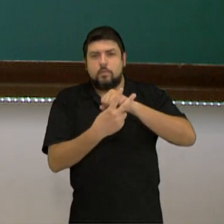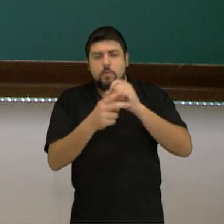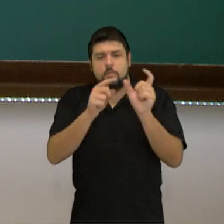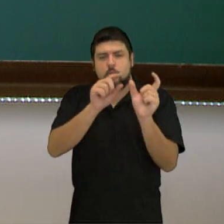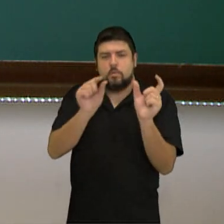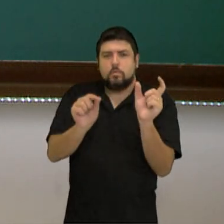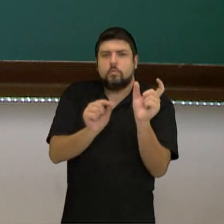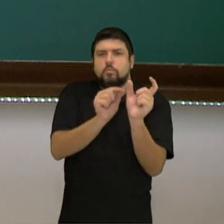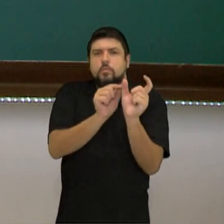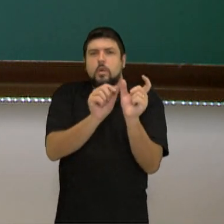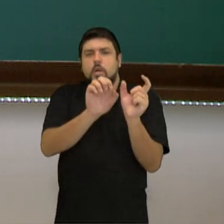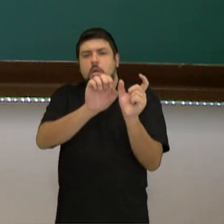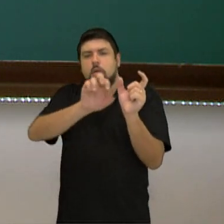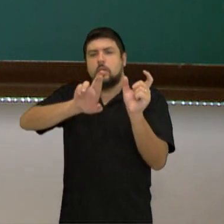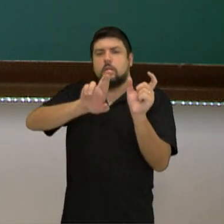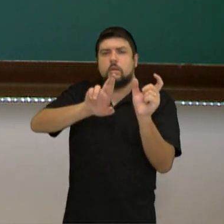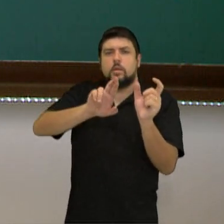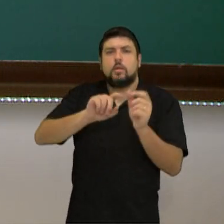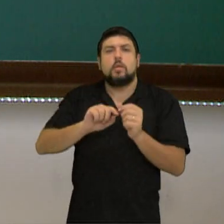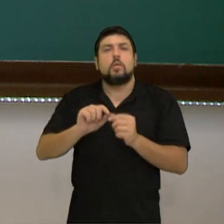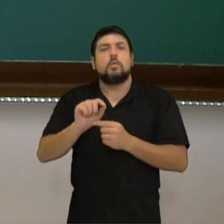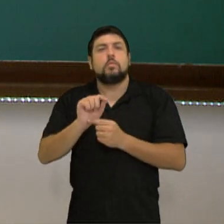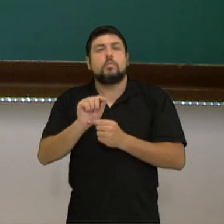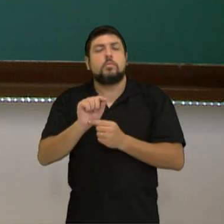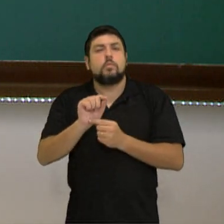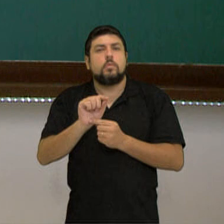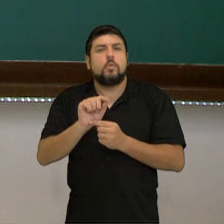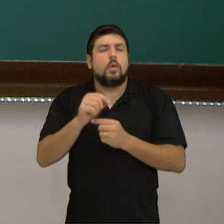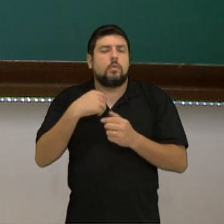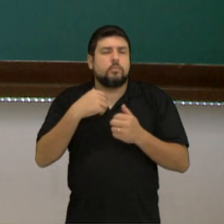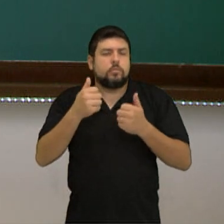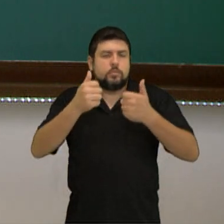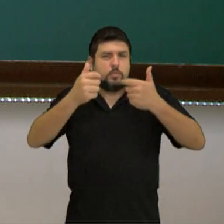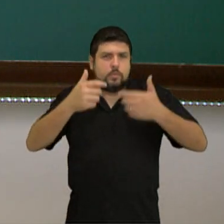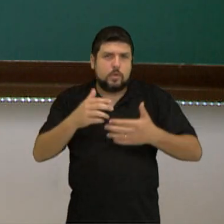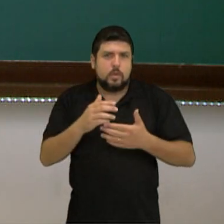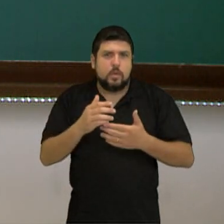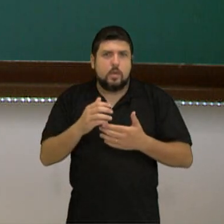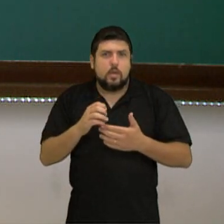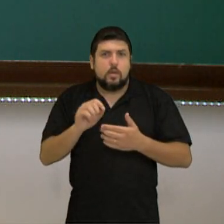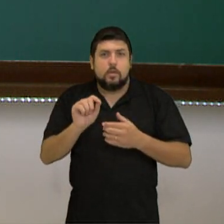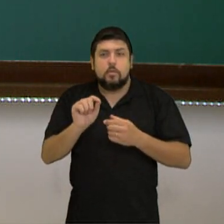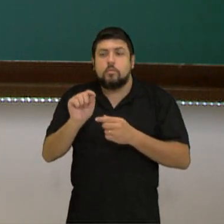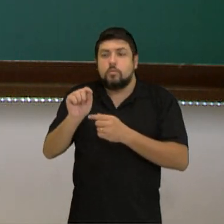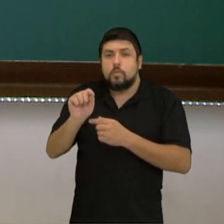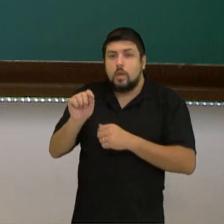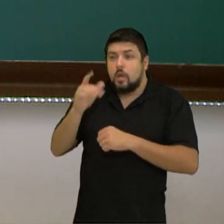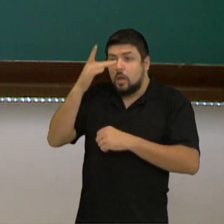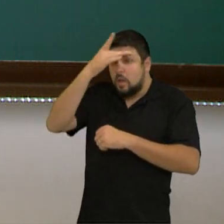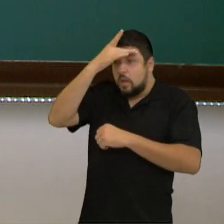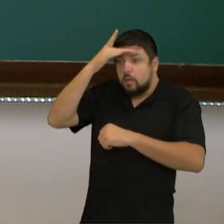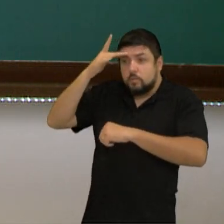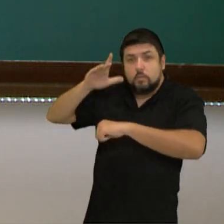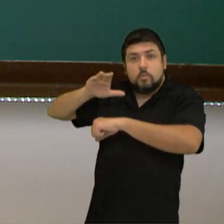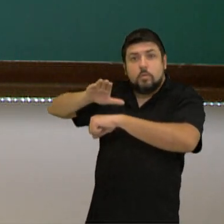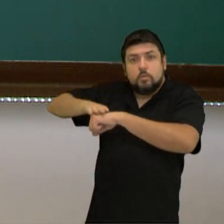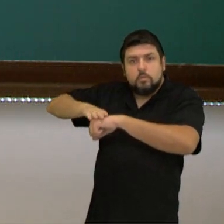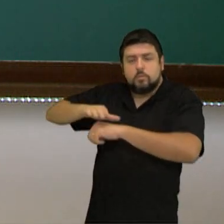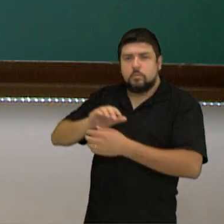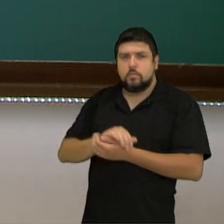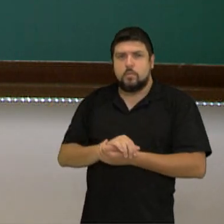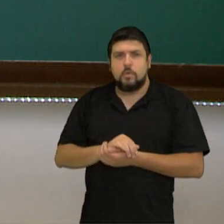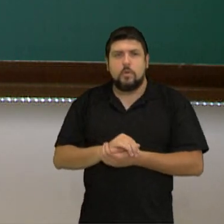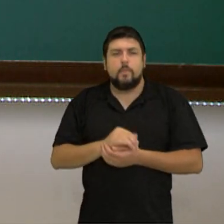você transforma a palavra, como é que eu posso explicar? Na pessoa que faz aquilo. Então, por exemplo,